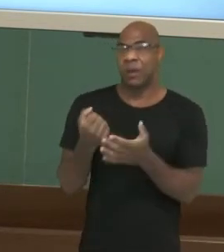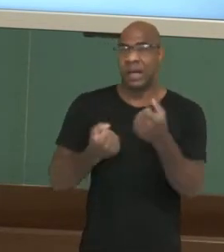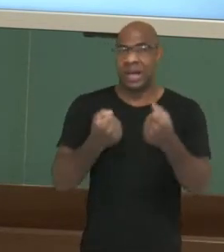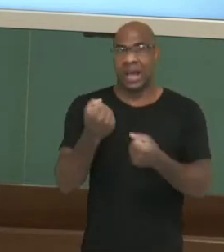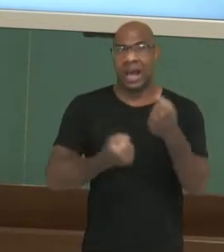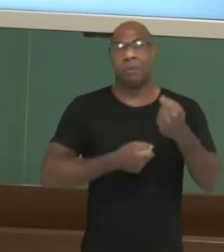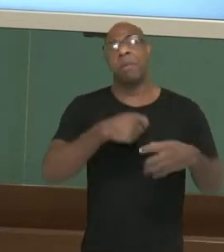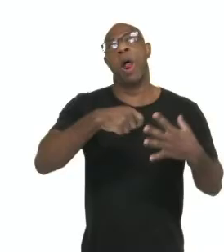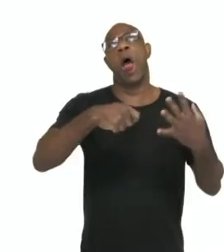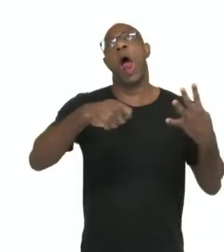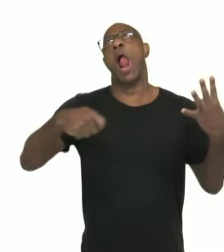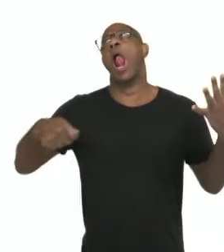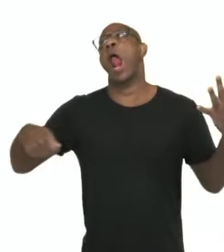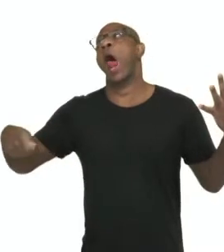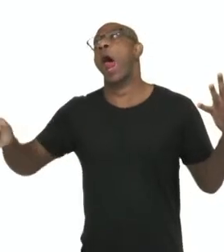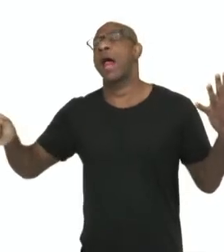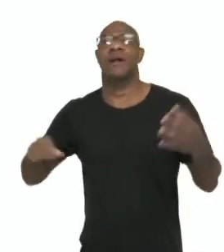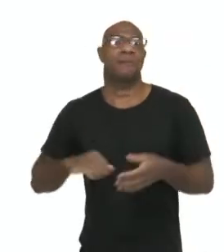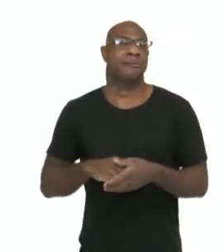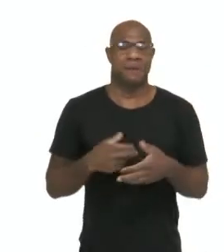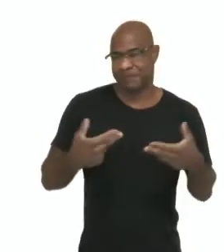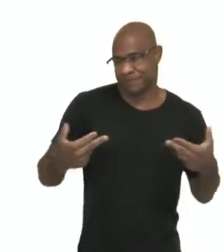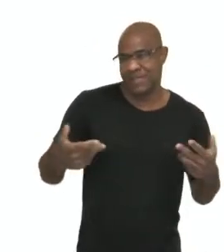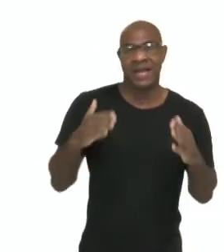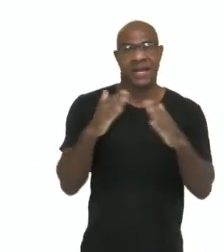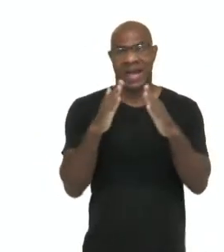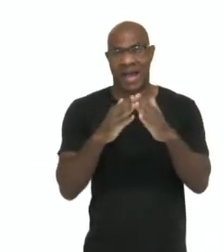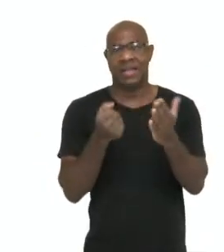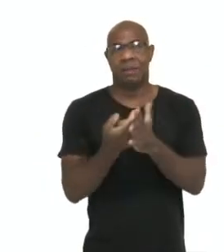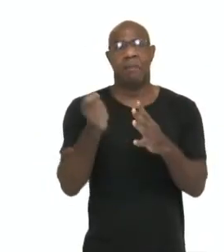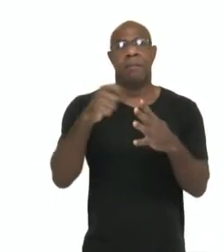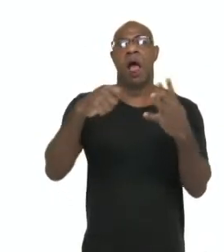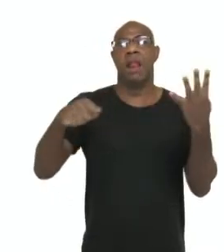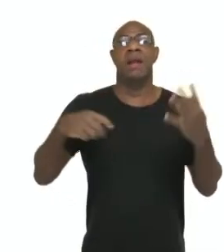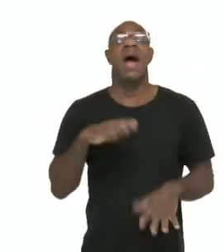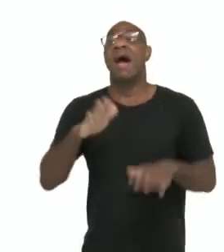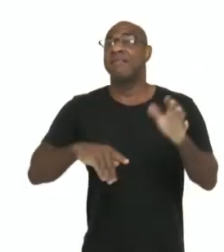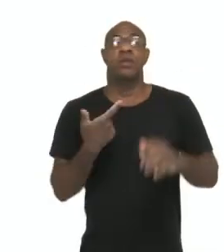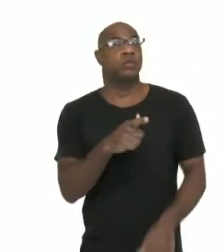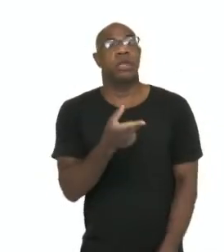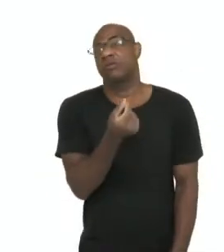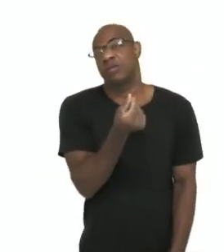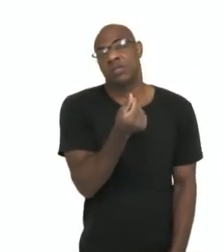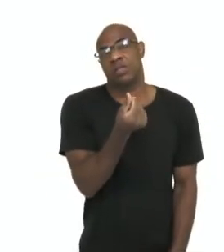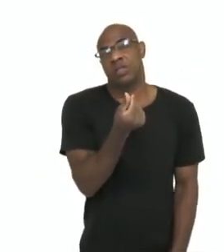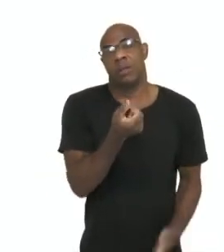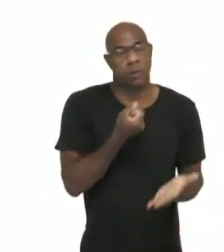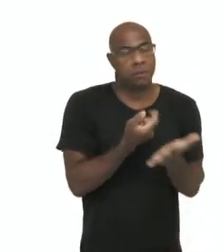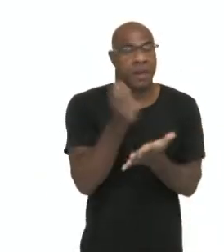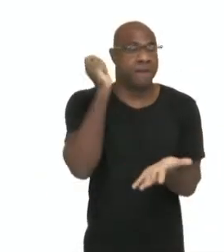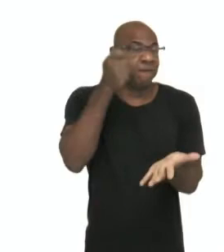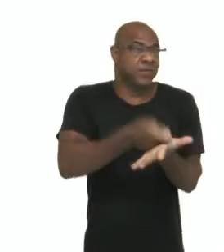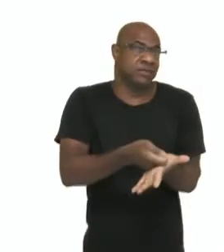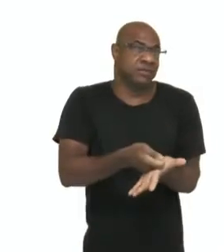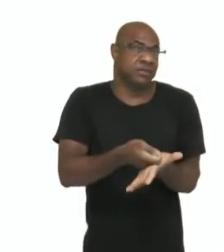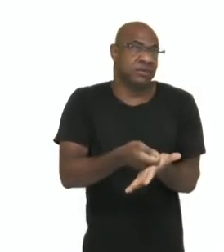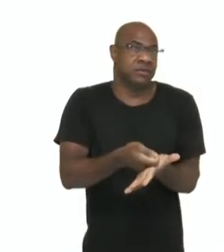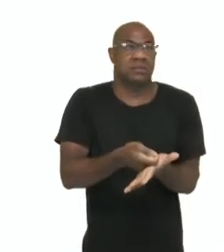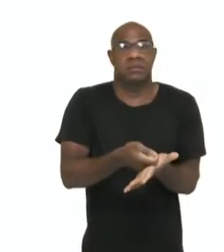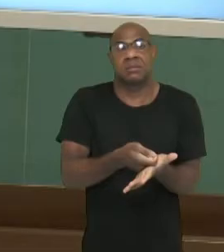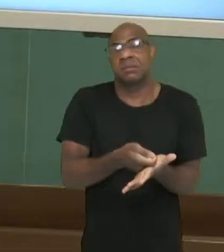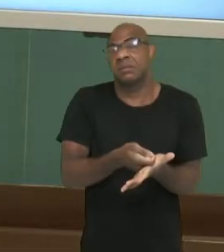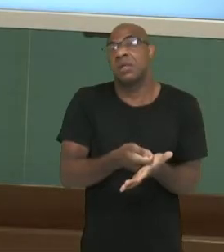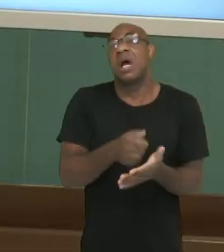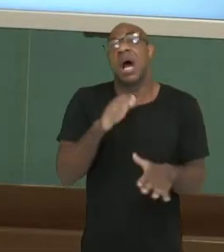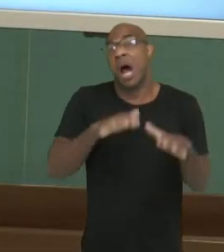conhece. Algumas vezes não temos o capital necessário para efetuarmos uma compra à vista. Assim, só em